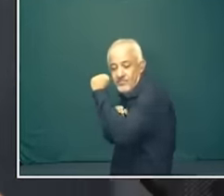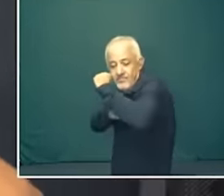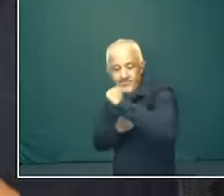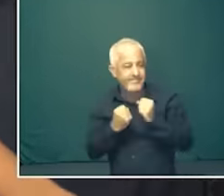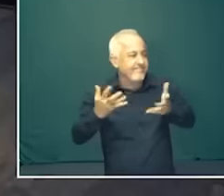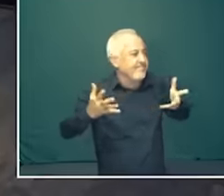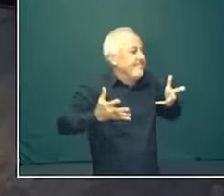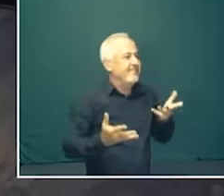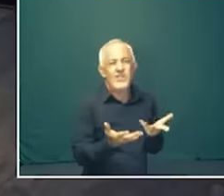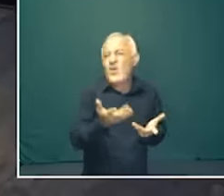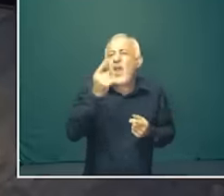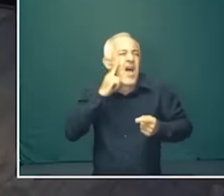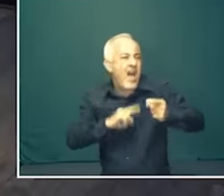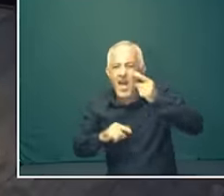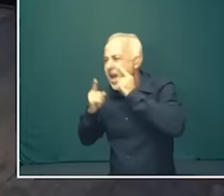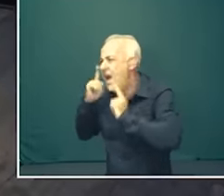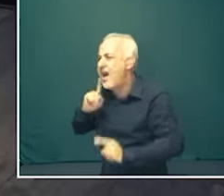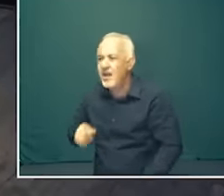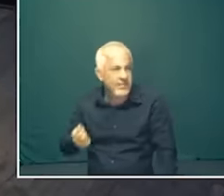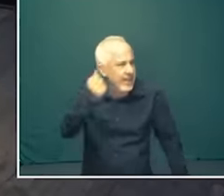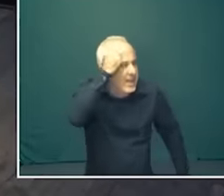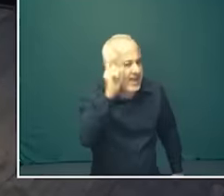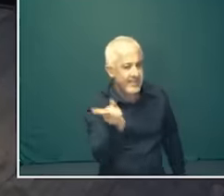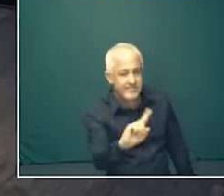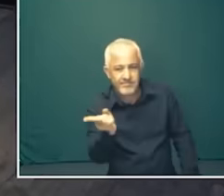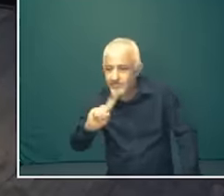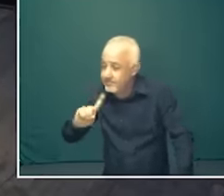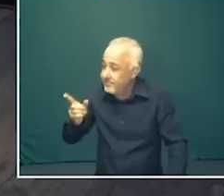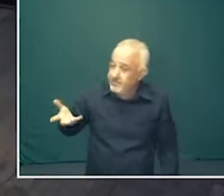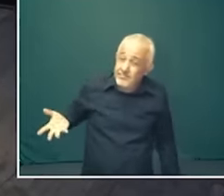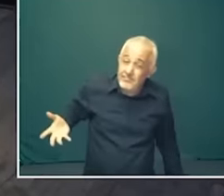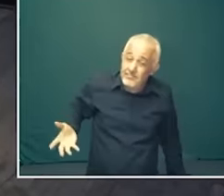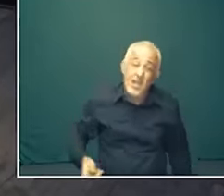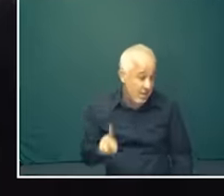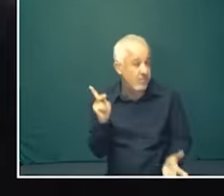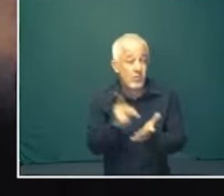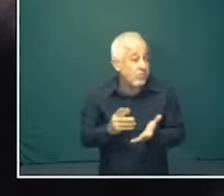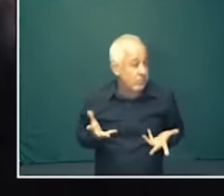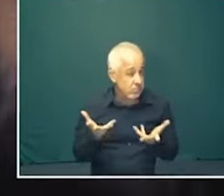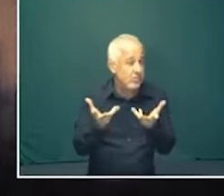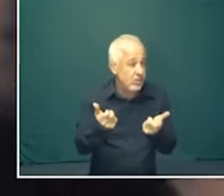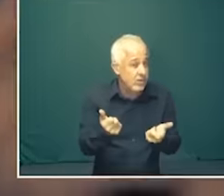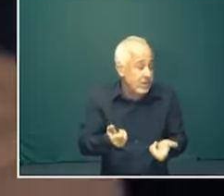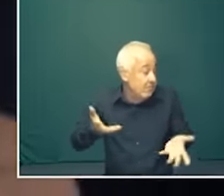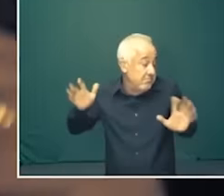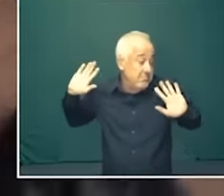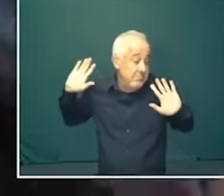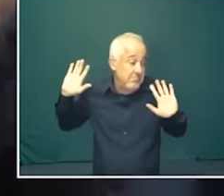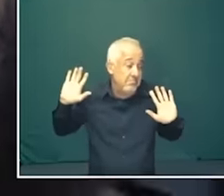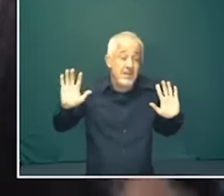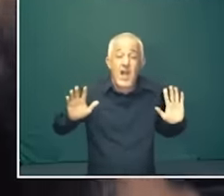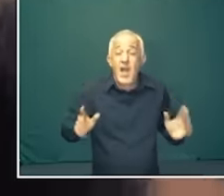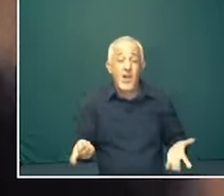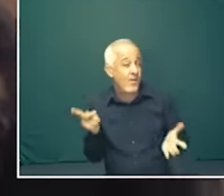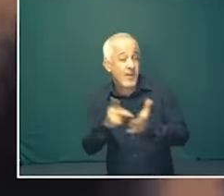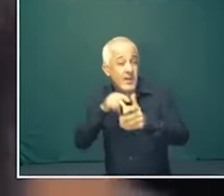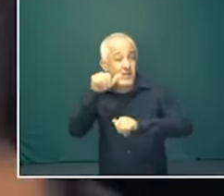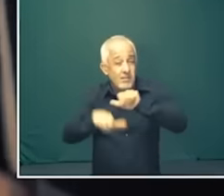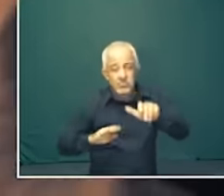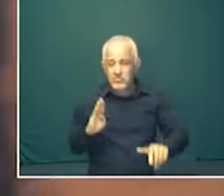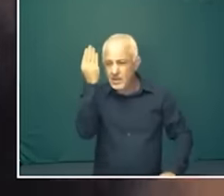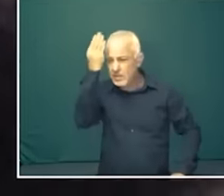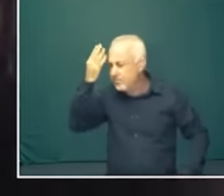acabou. Não vale chorar. Alô, Samu. Foi tudo sincero enquanto durou. O que era verdade